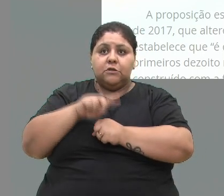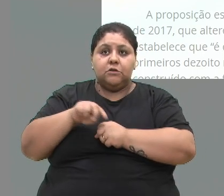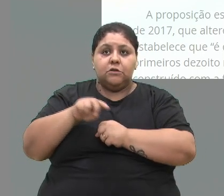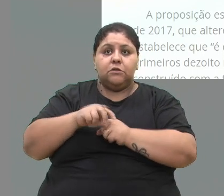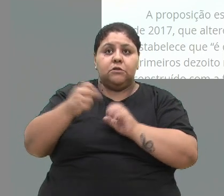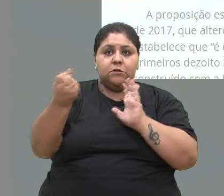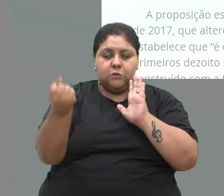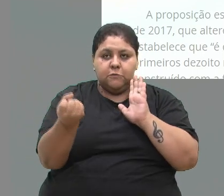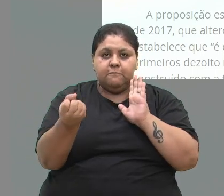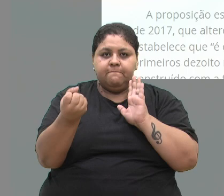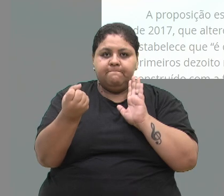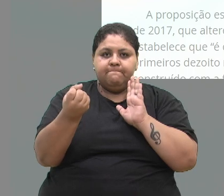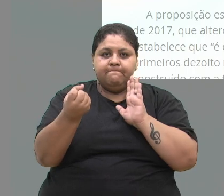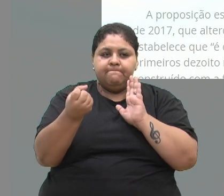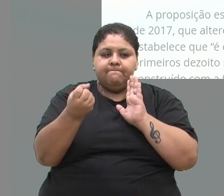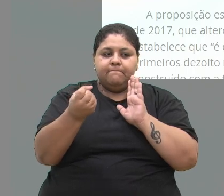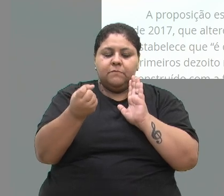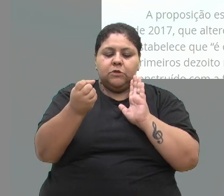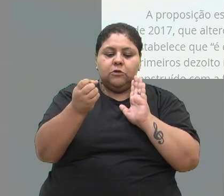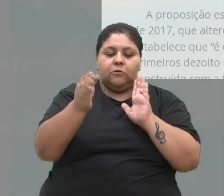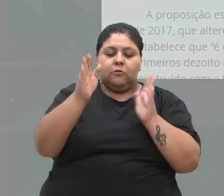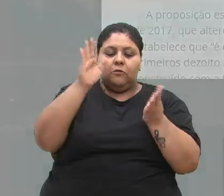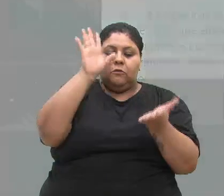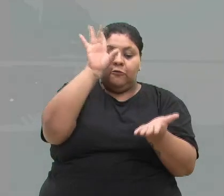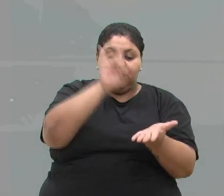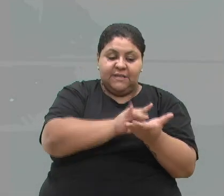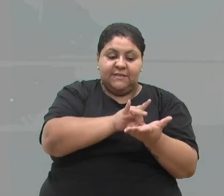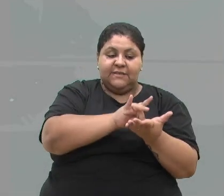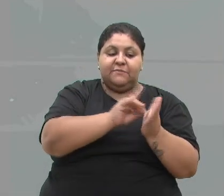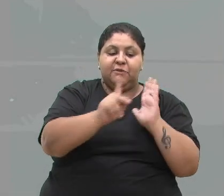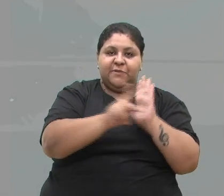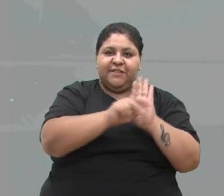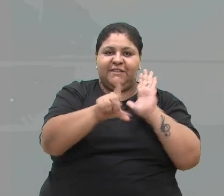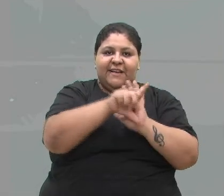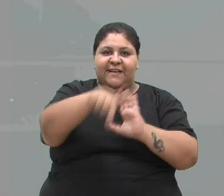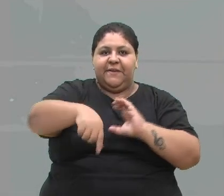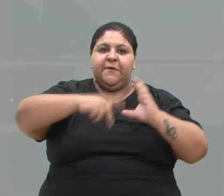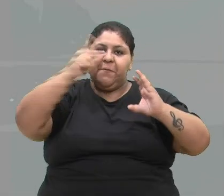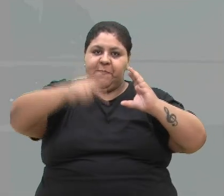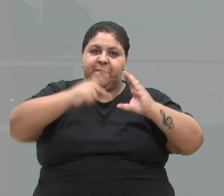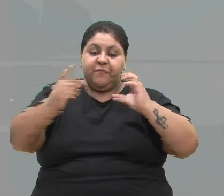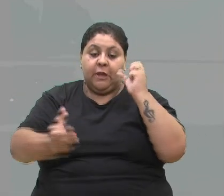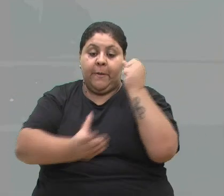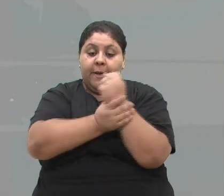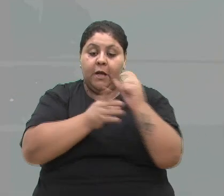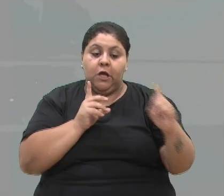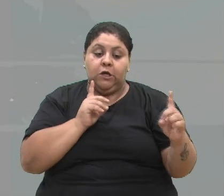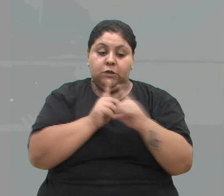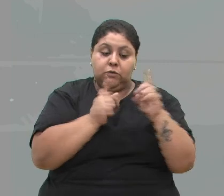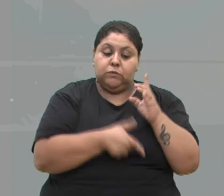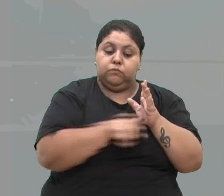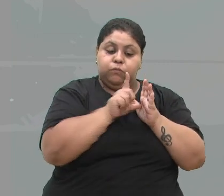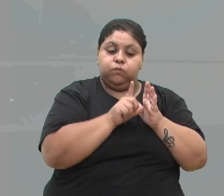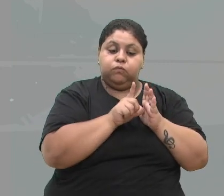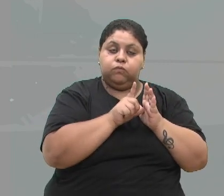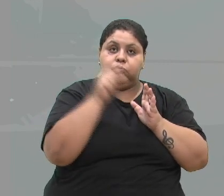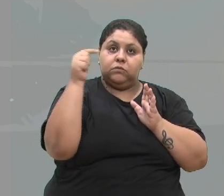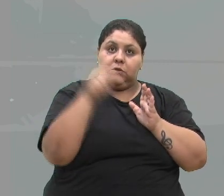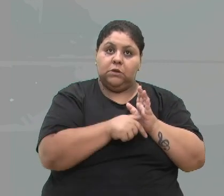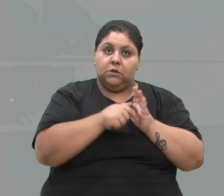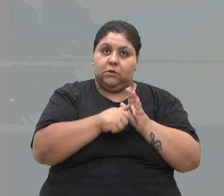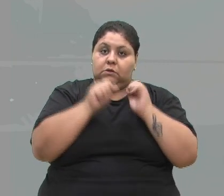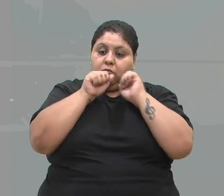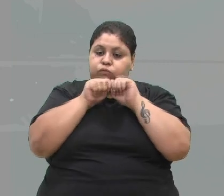protocolamos esse projeto de lei aqui na Câmara de Vereadores para garantir né, o diagnóstico precoce e essa